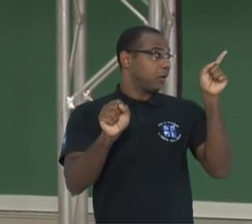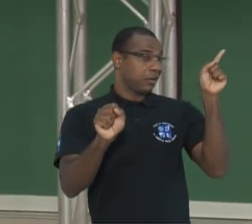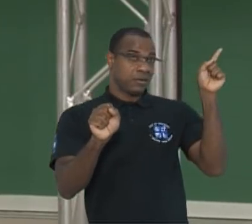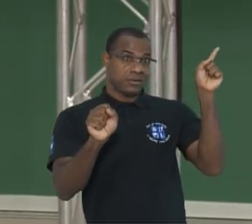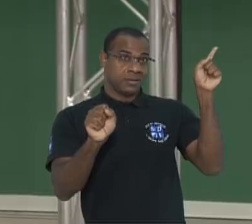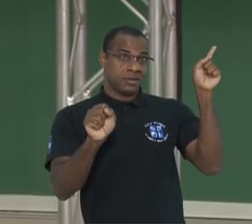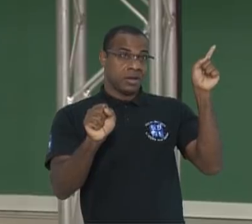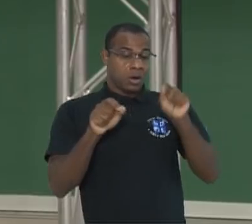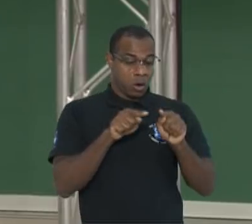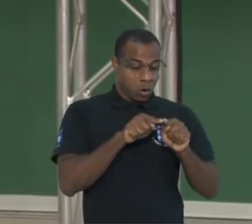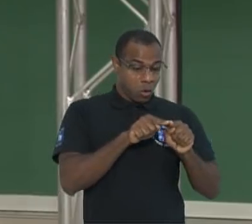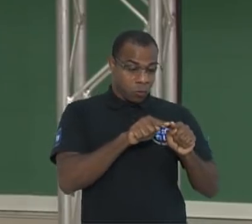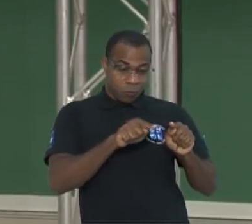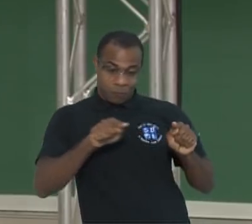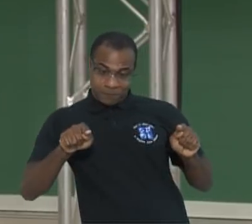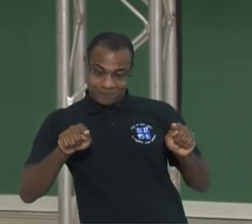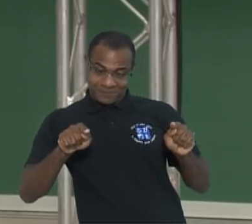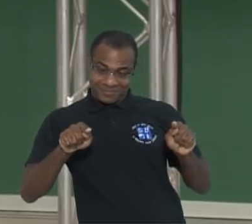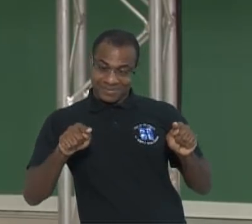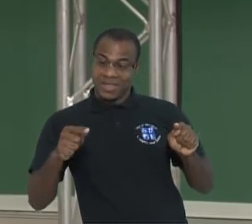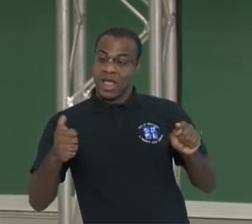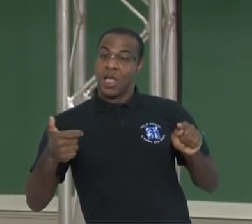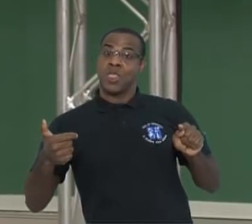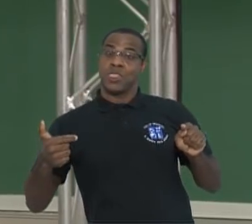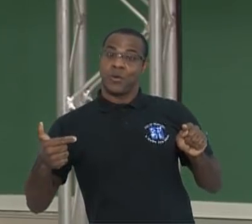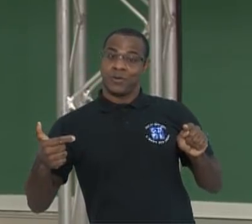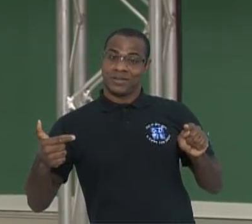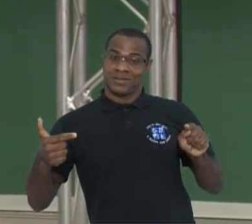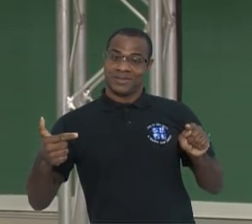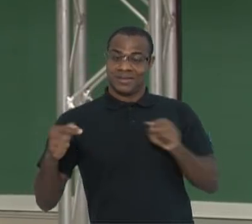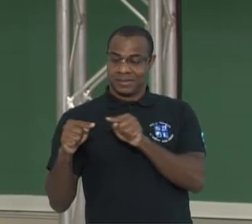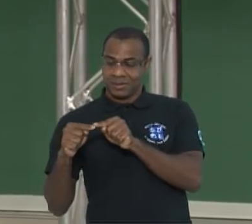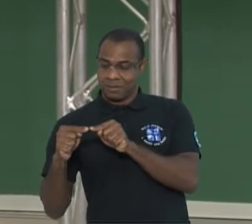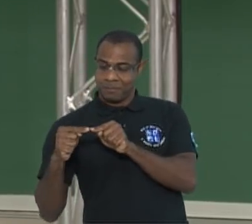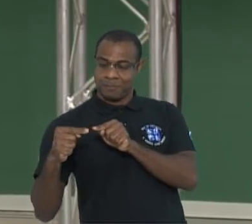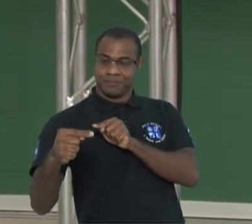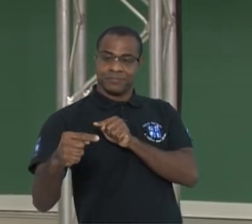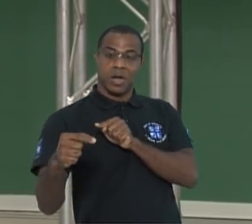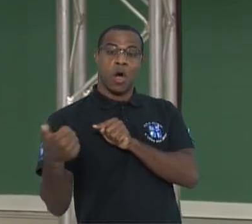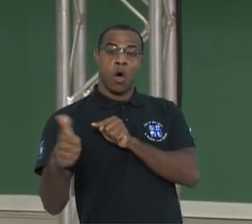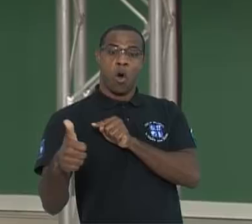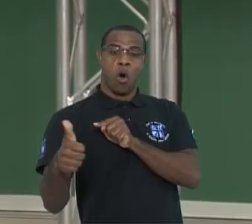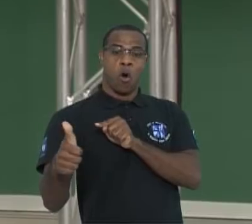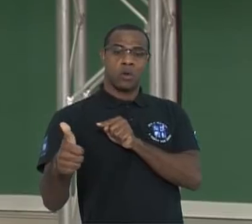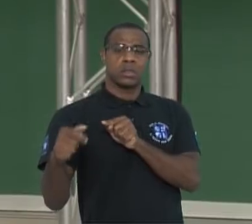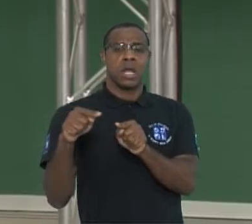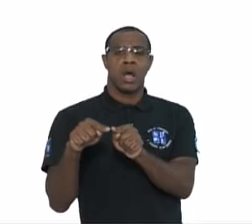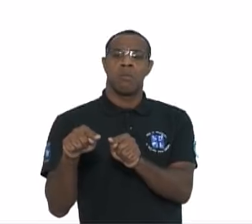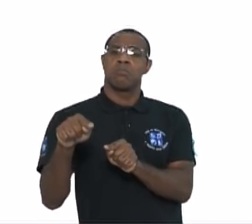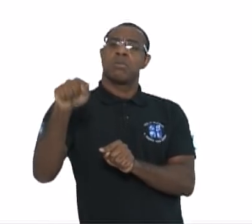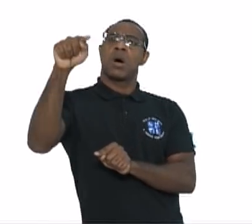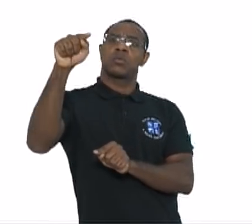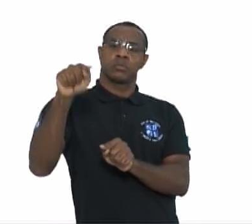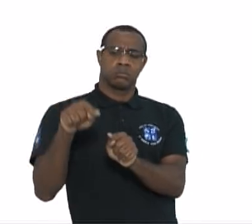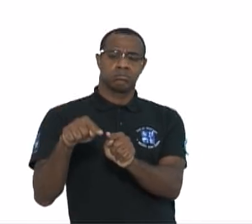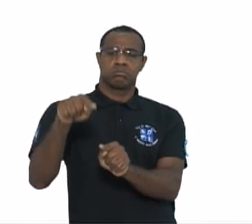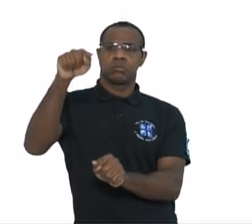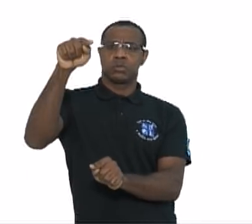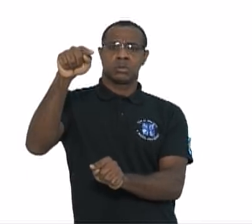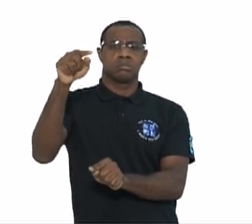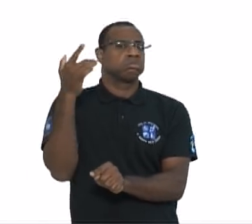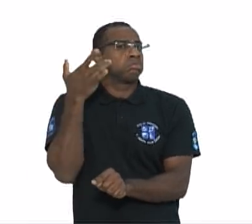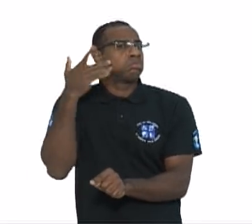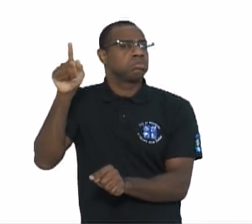comprimento é 12 e a minha largura é 11. Eu não sei quanto que é a altura.